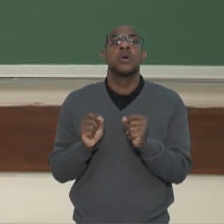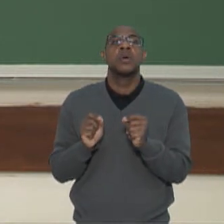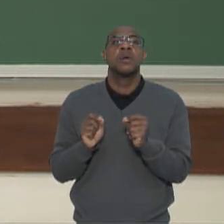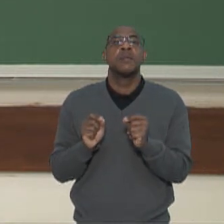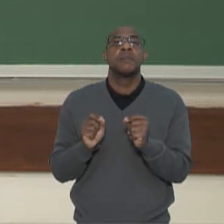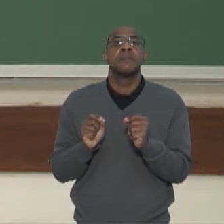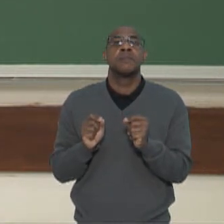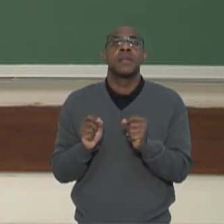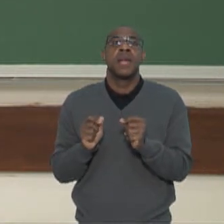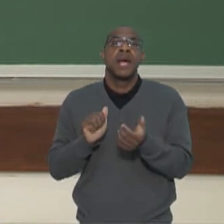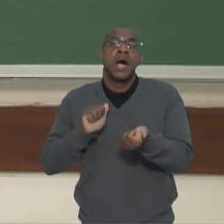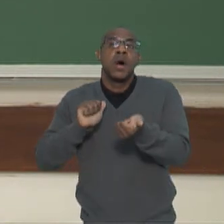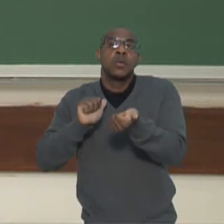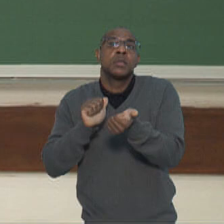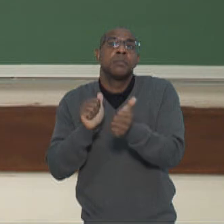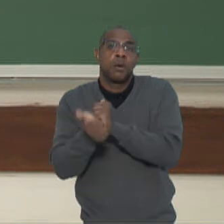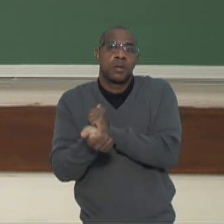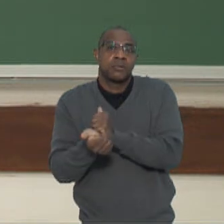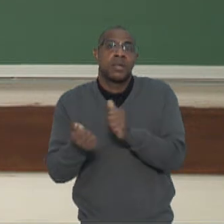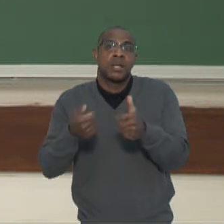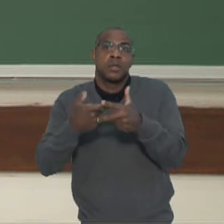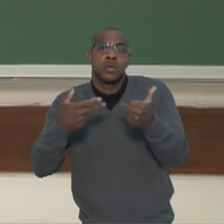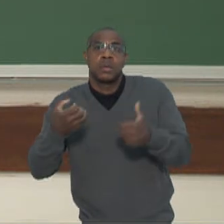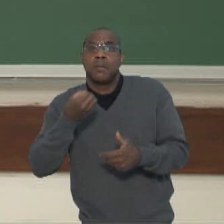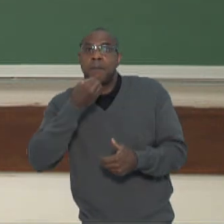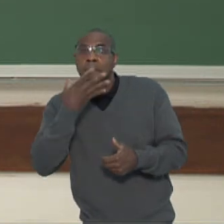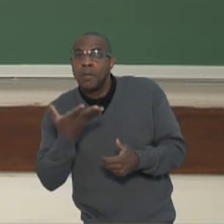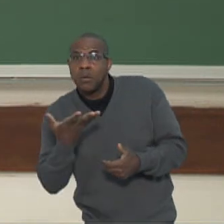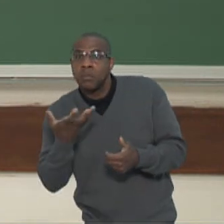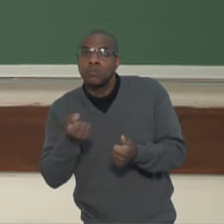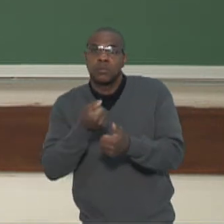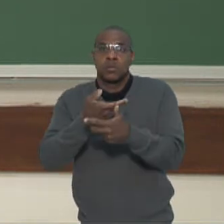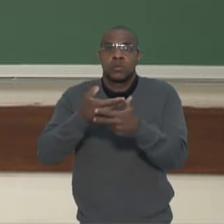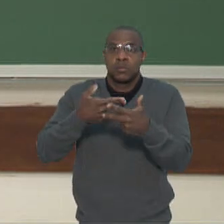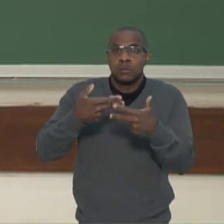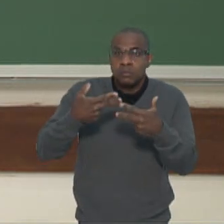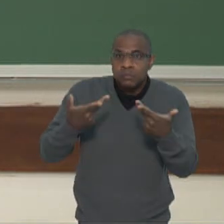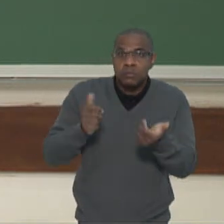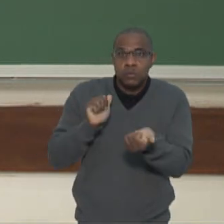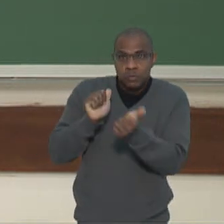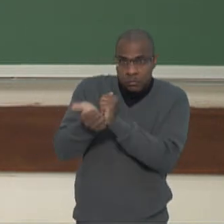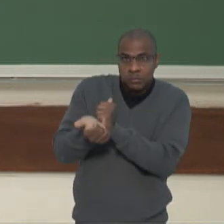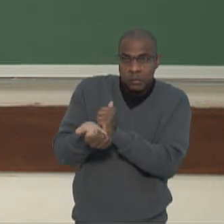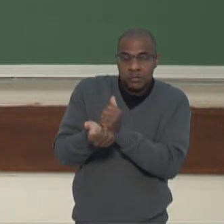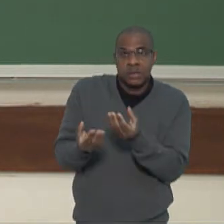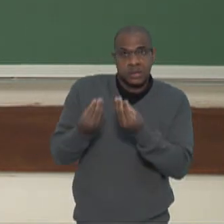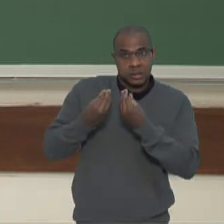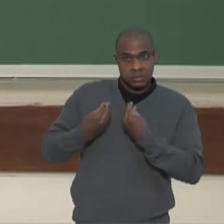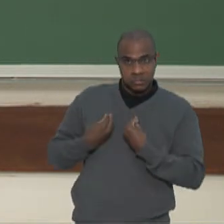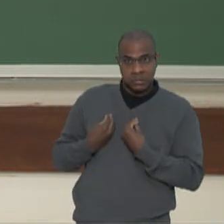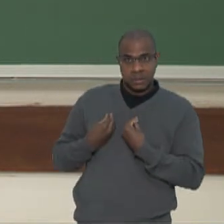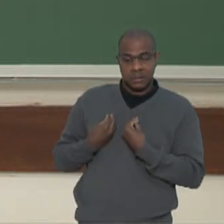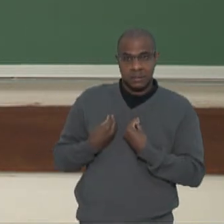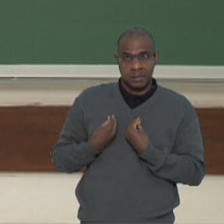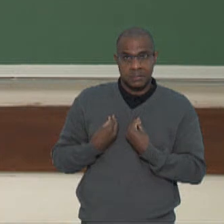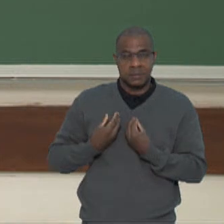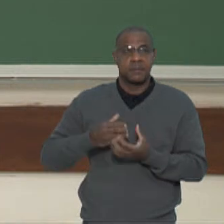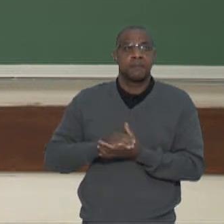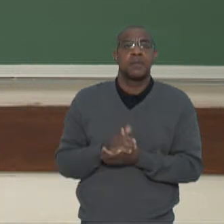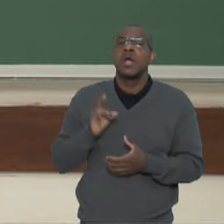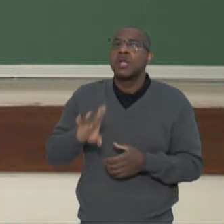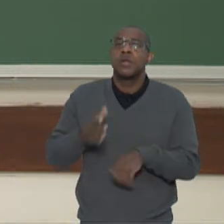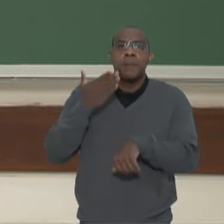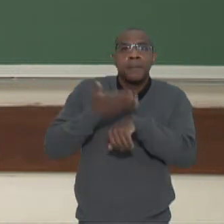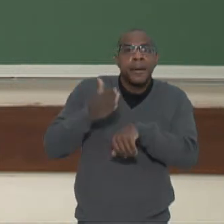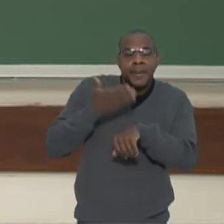benefícios da prática esportiva, o conceito sobre o esporte em si, que não é somente praticar exercícios